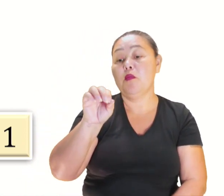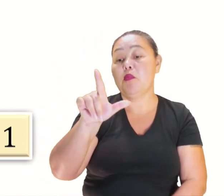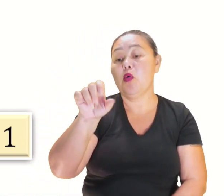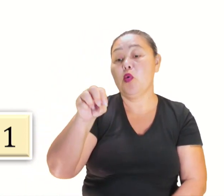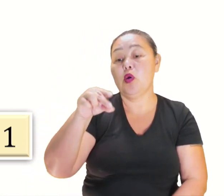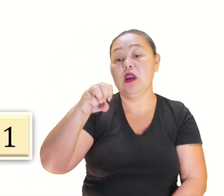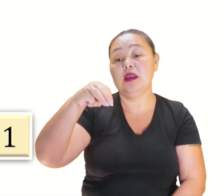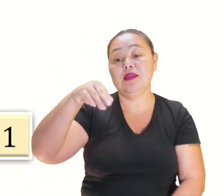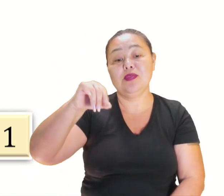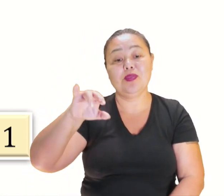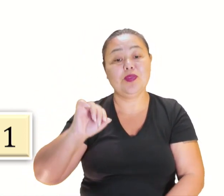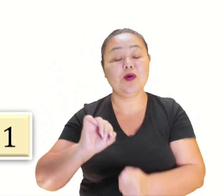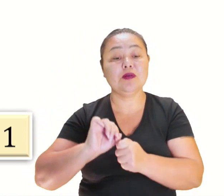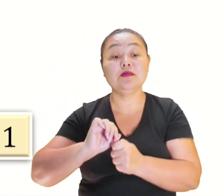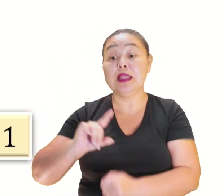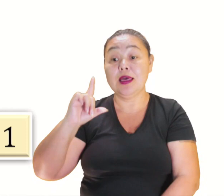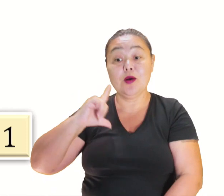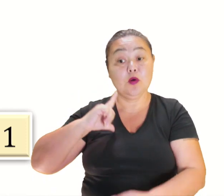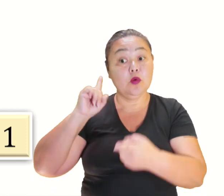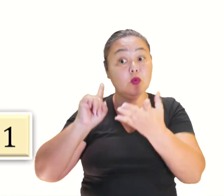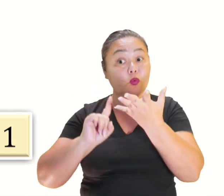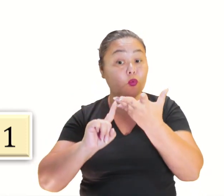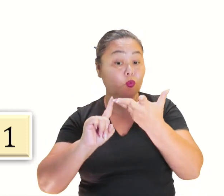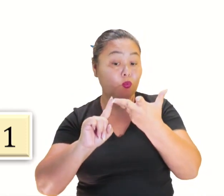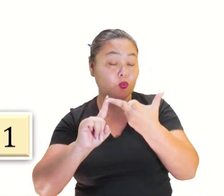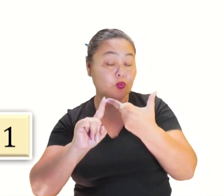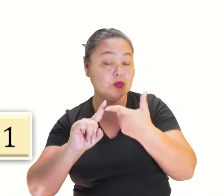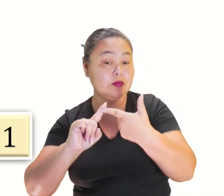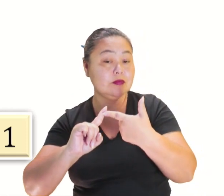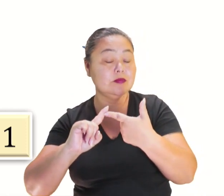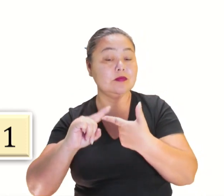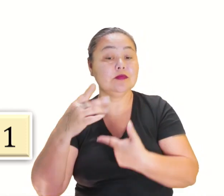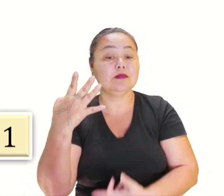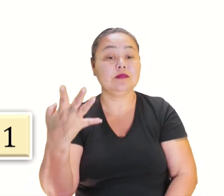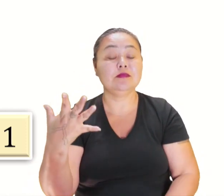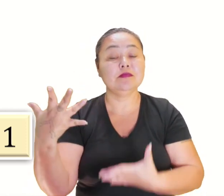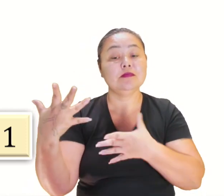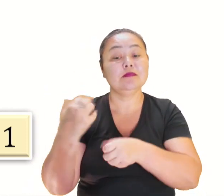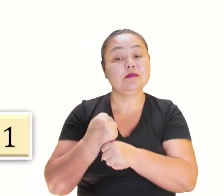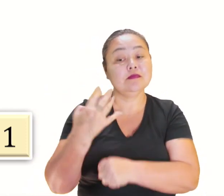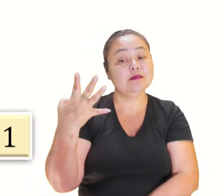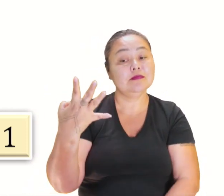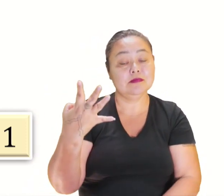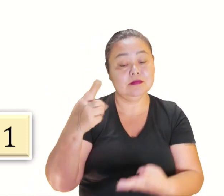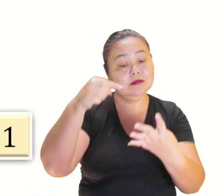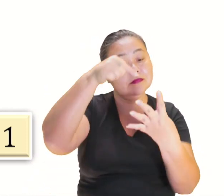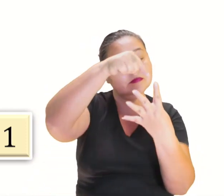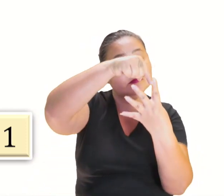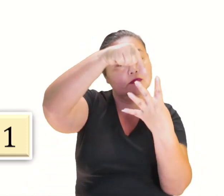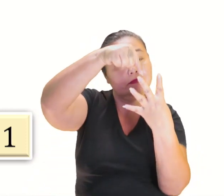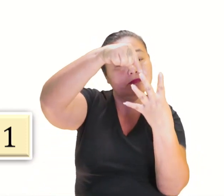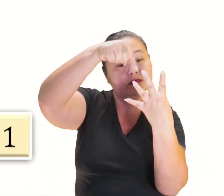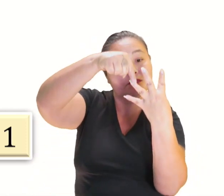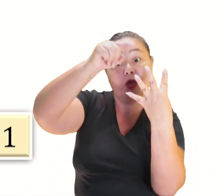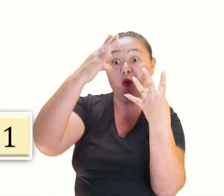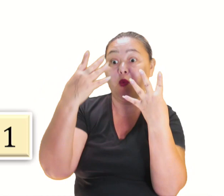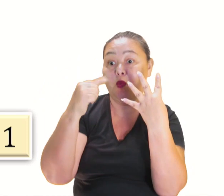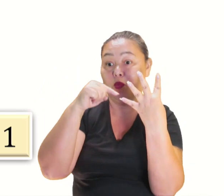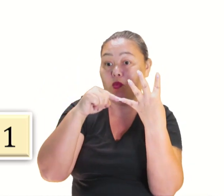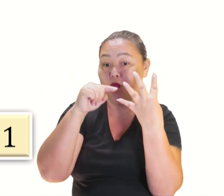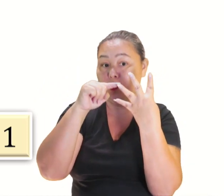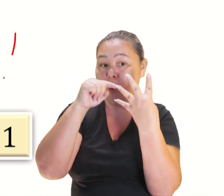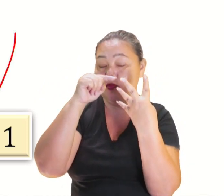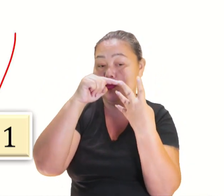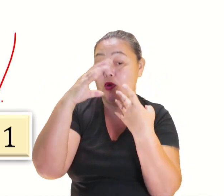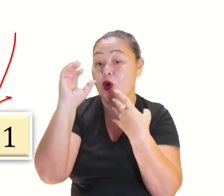1, 2, 3 operações, vai nos dar aí um total de 4 termos, né? Então, 4